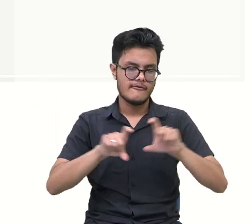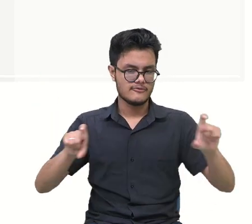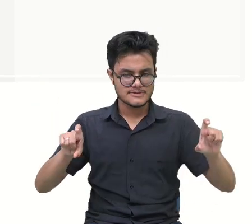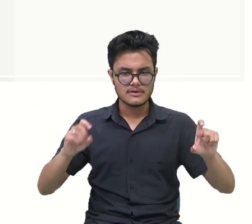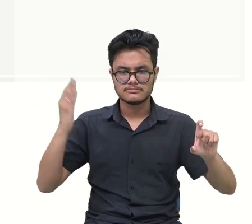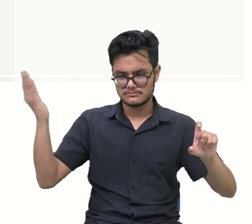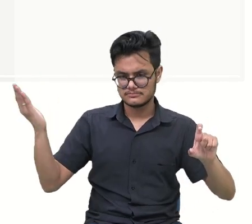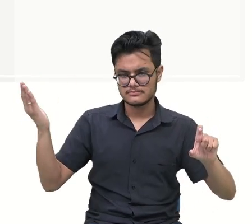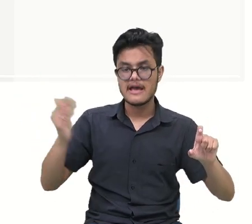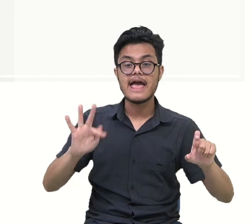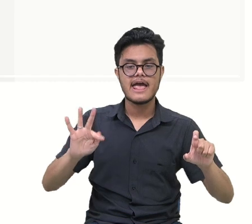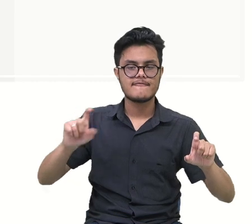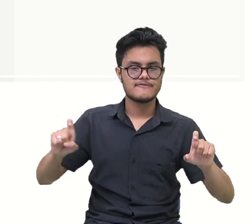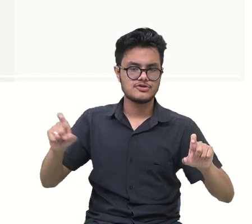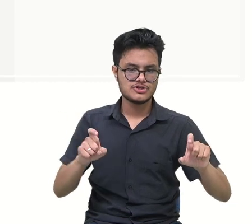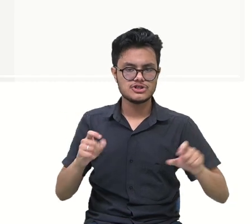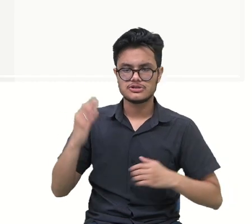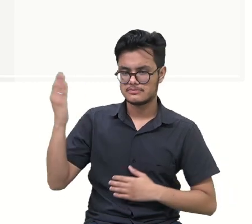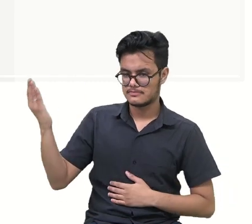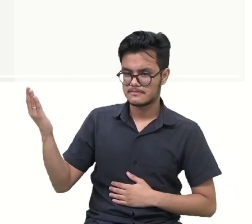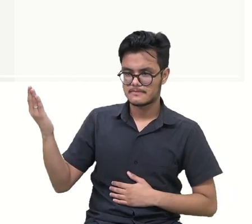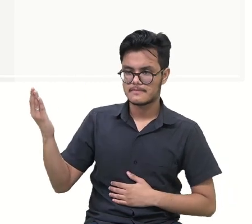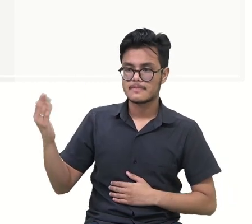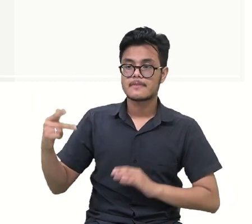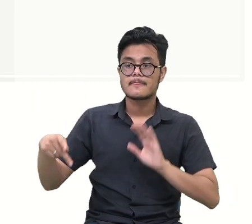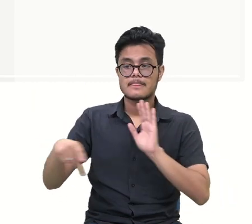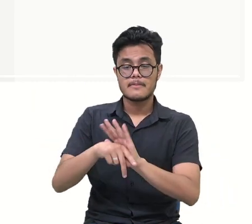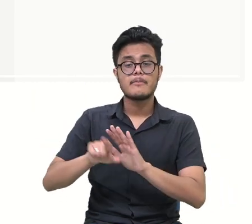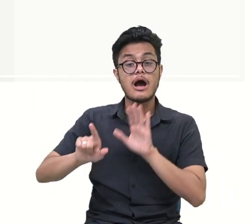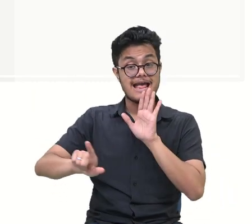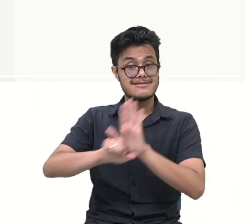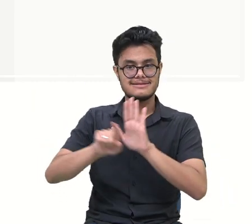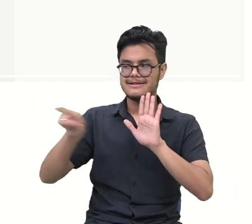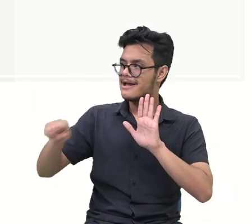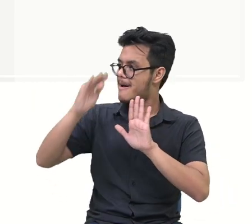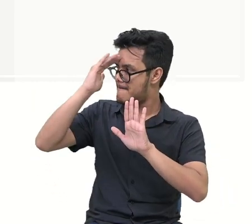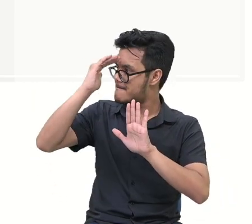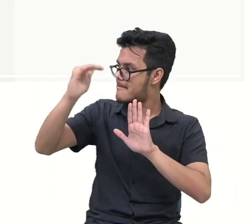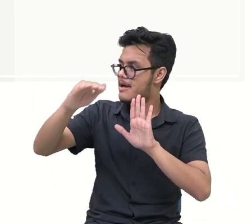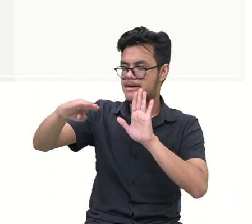função. Essa aqui é a função, é a lei, né, que vai